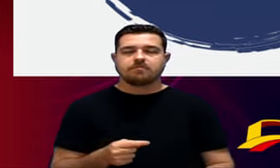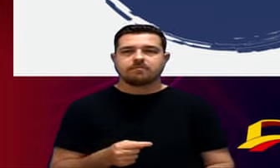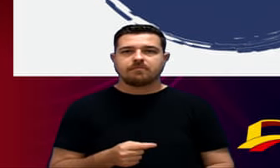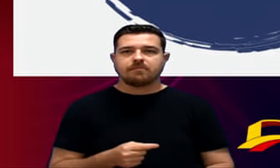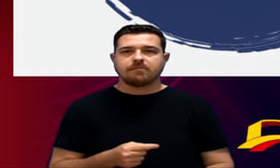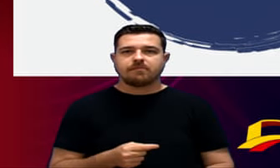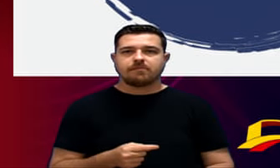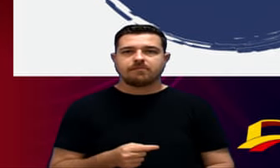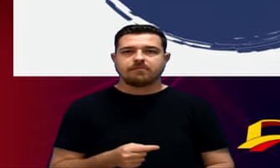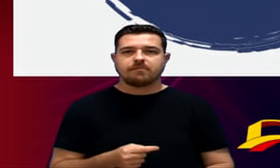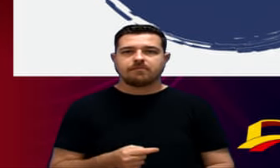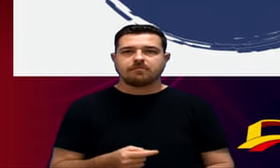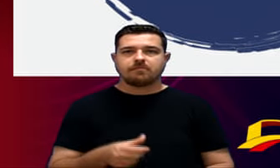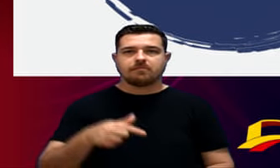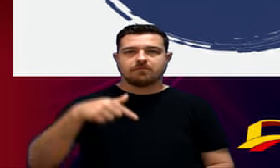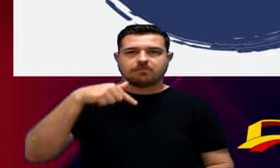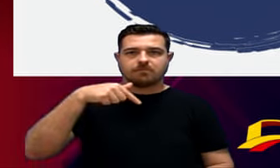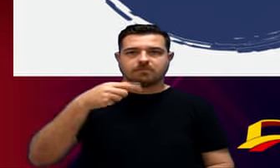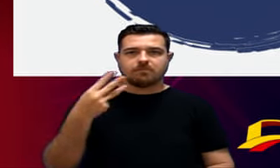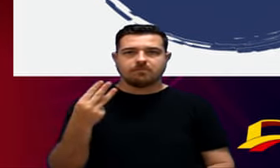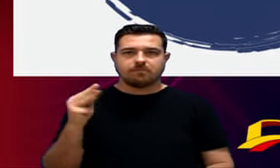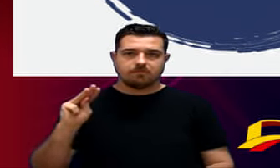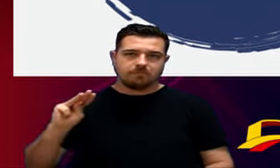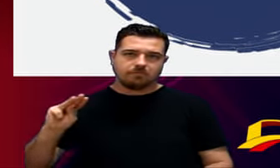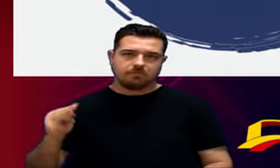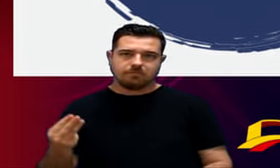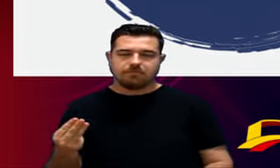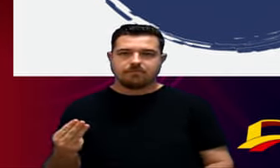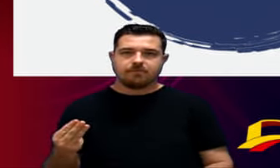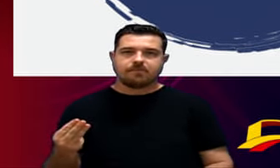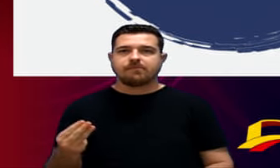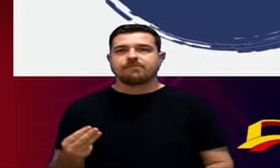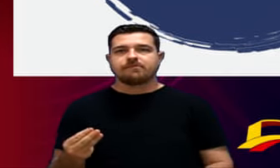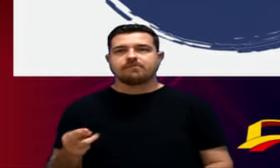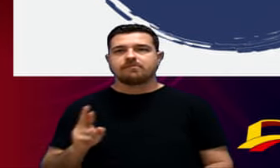já comprometido R 73.33